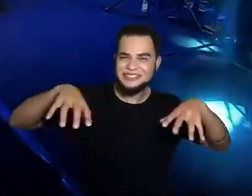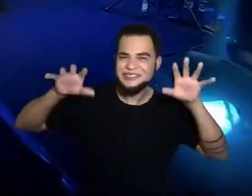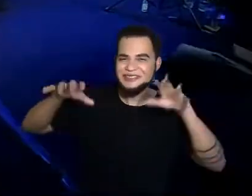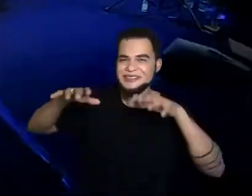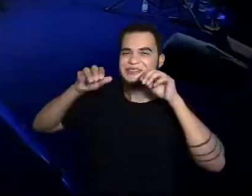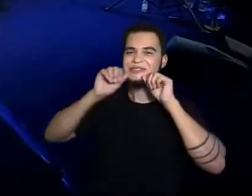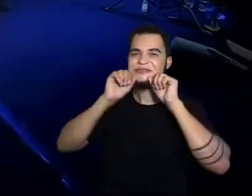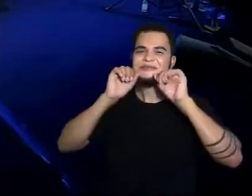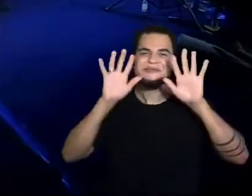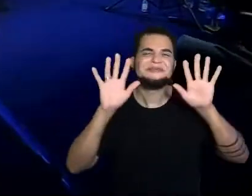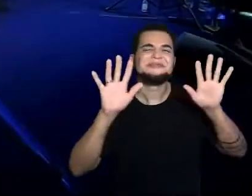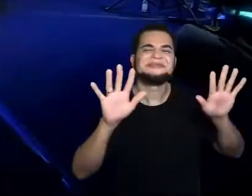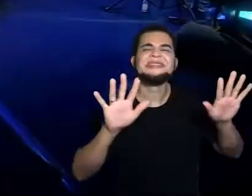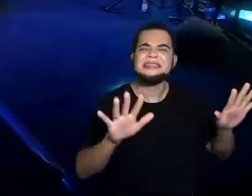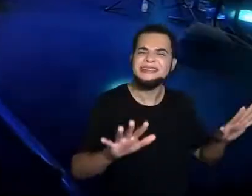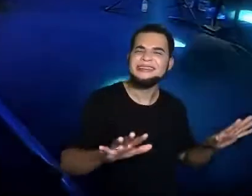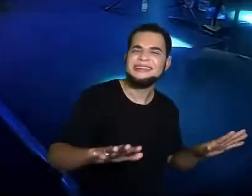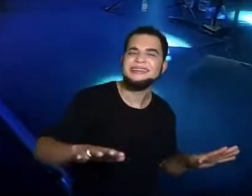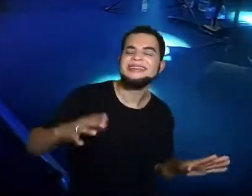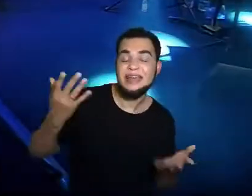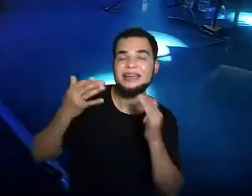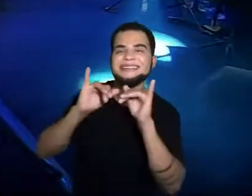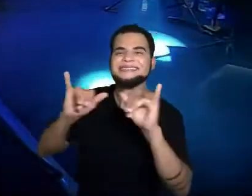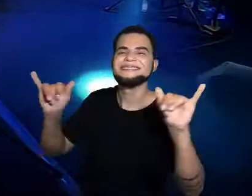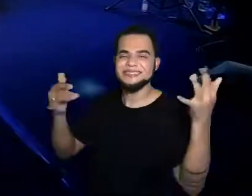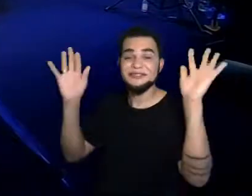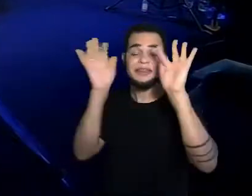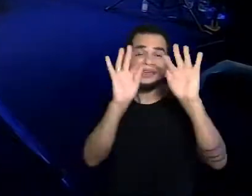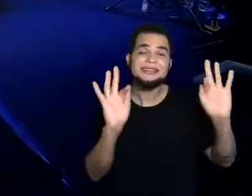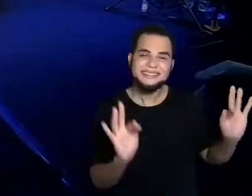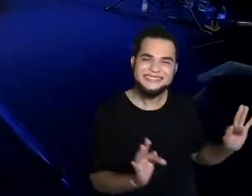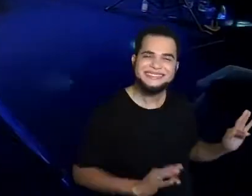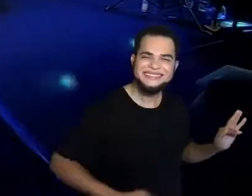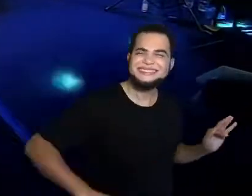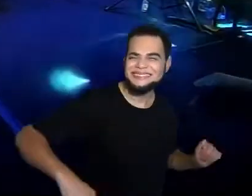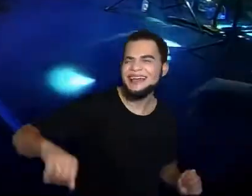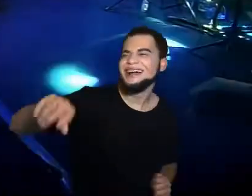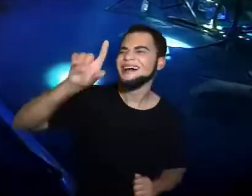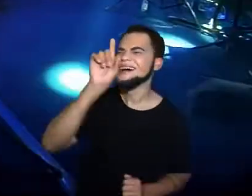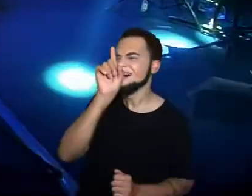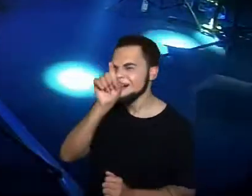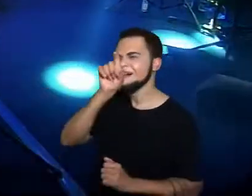abençoou. O vento diz, ele é feliz, a águia quis saber.